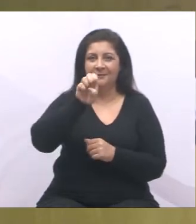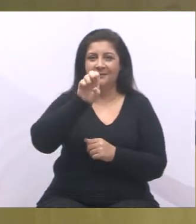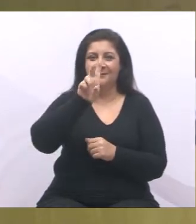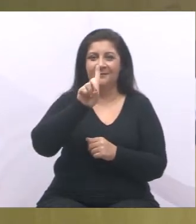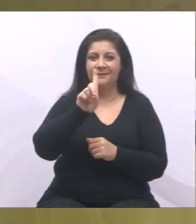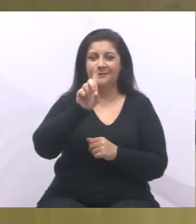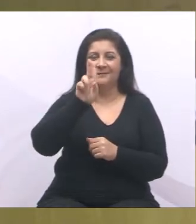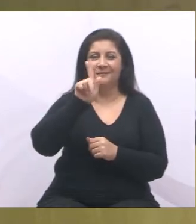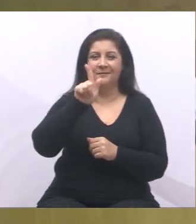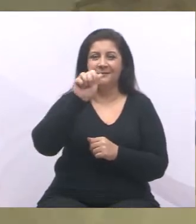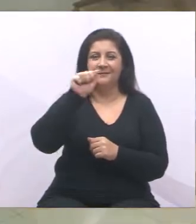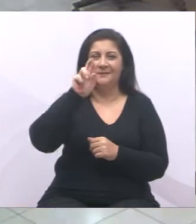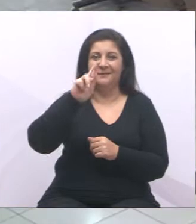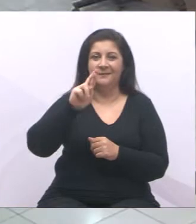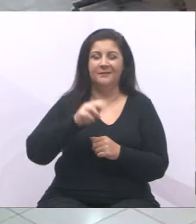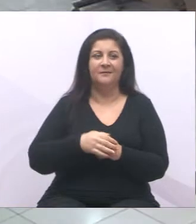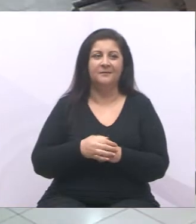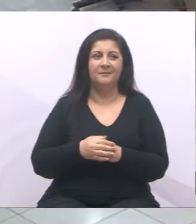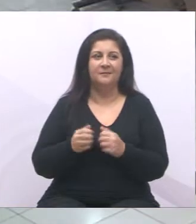tarde.